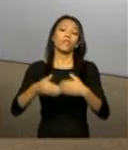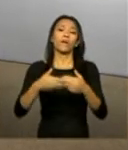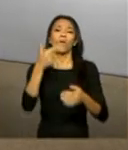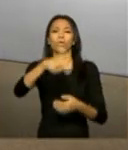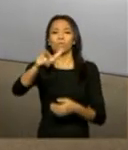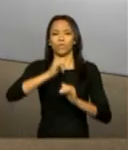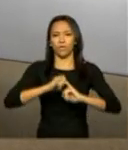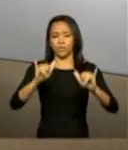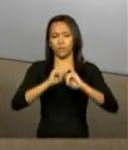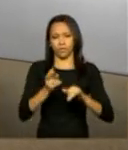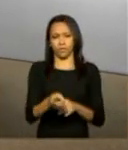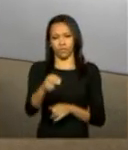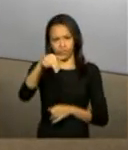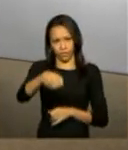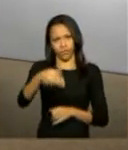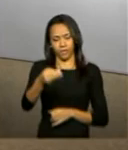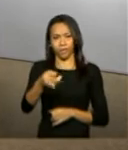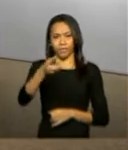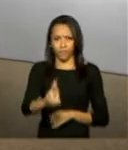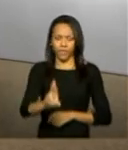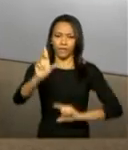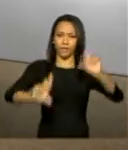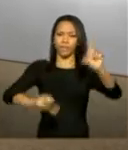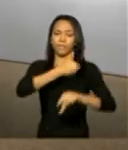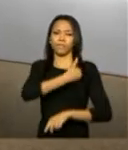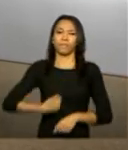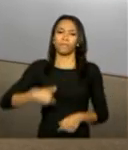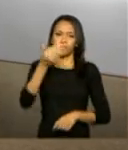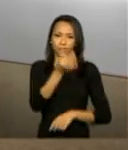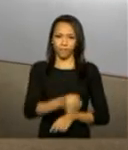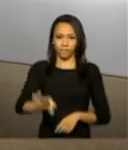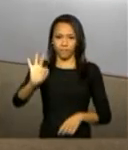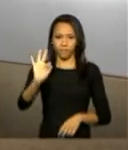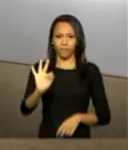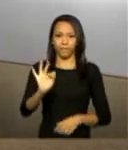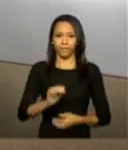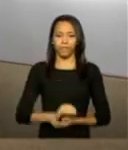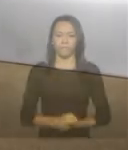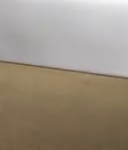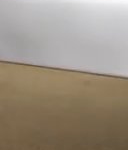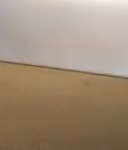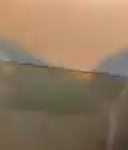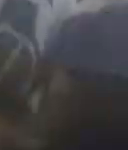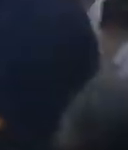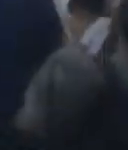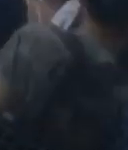com outras informações. Continue com a gente aqui na NBR, a TV do Governo Federal.